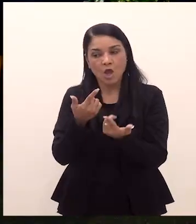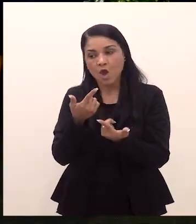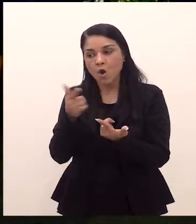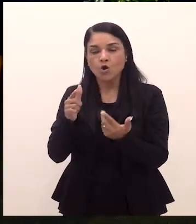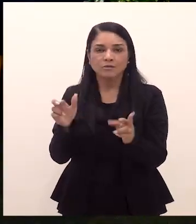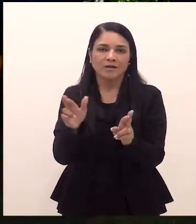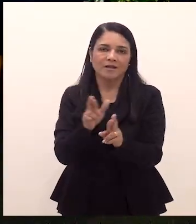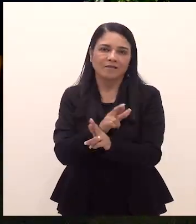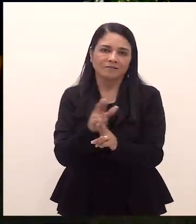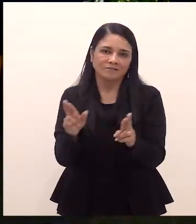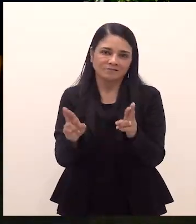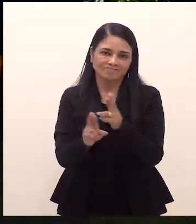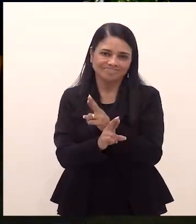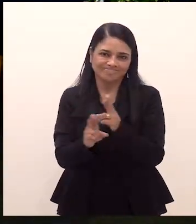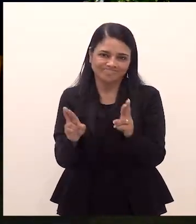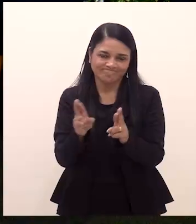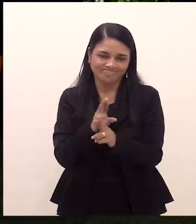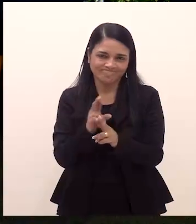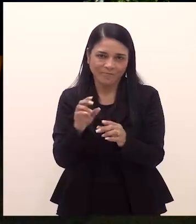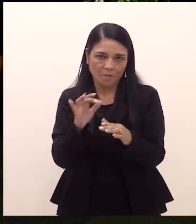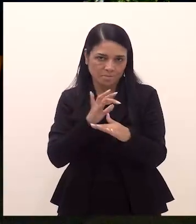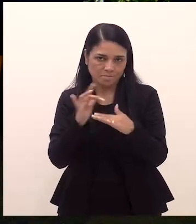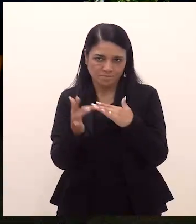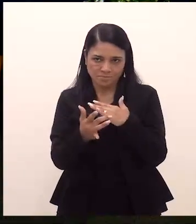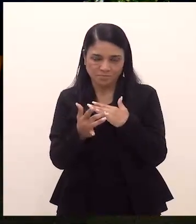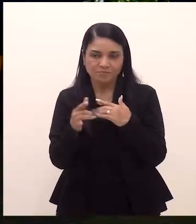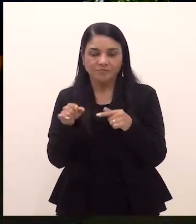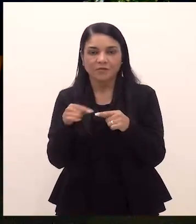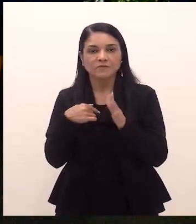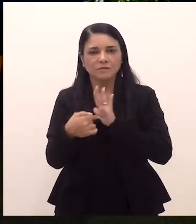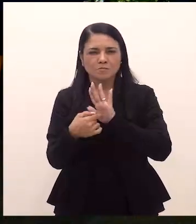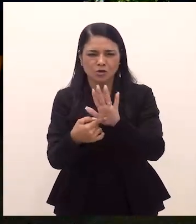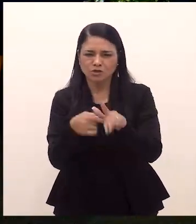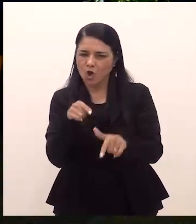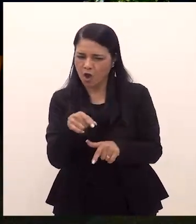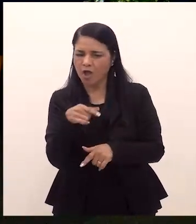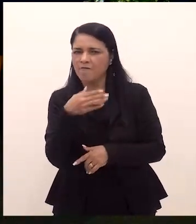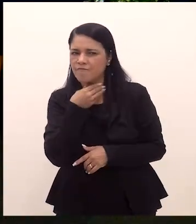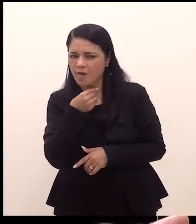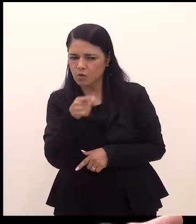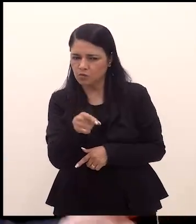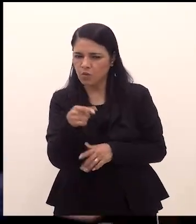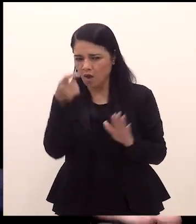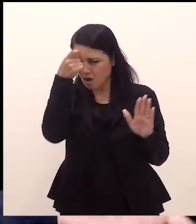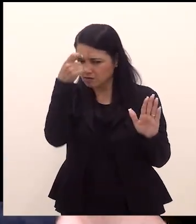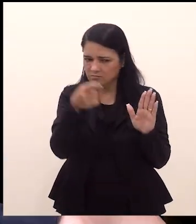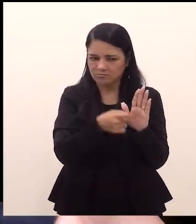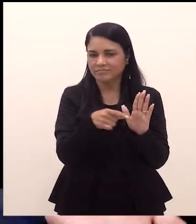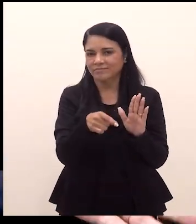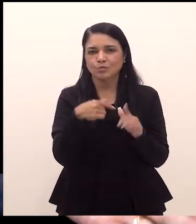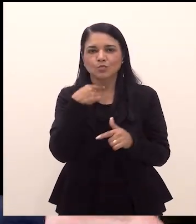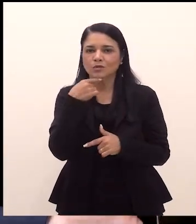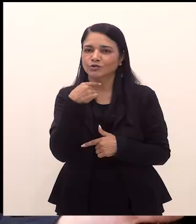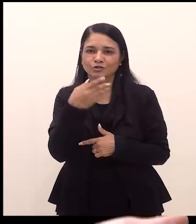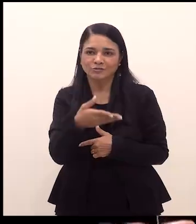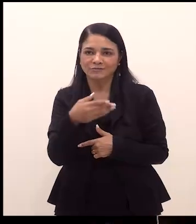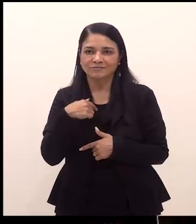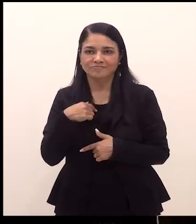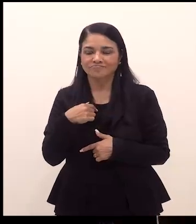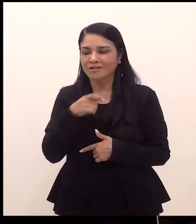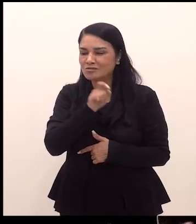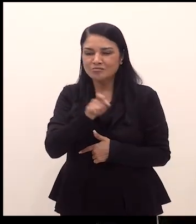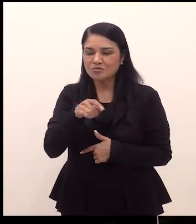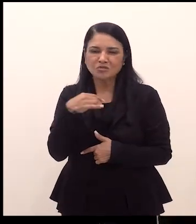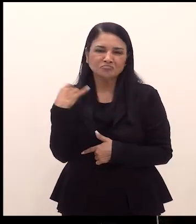Assim. É um outro relacionamento que as pessoas têm com a mídia. Ainda que você mostre, não, isso é falso, isso é sintético, não